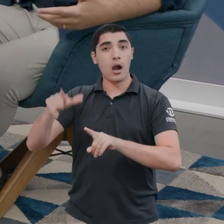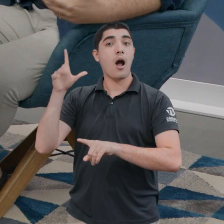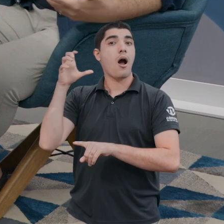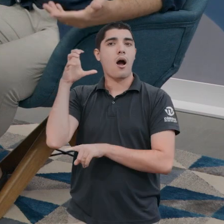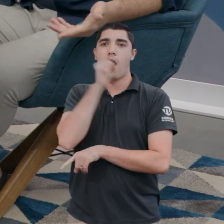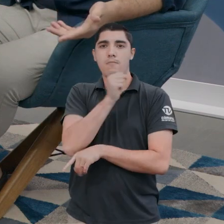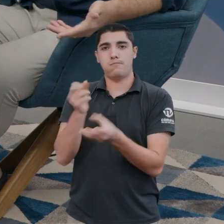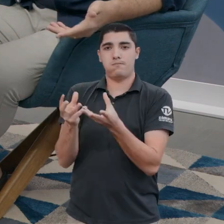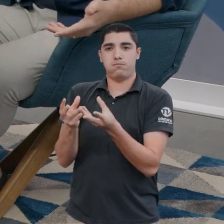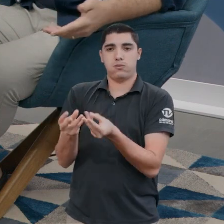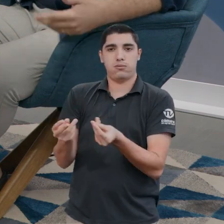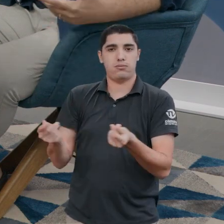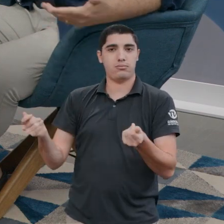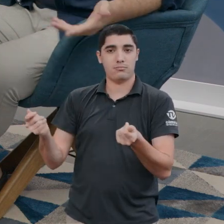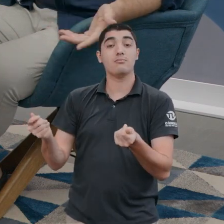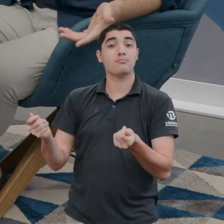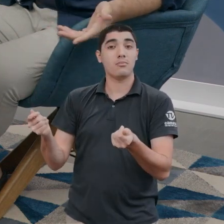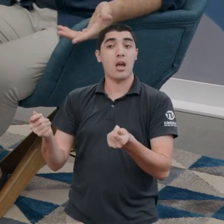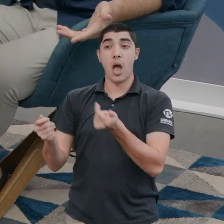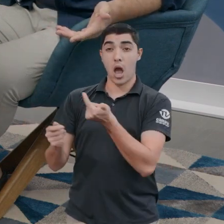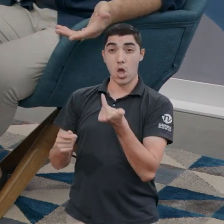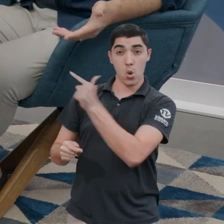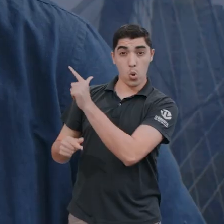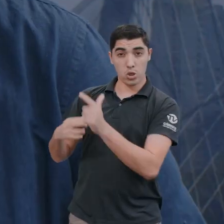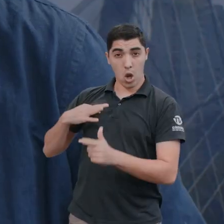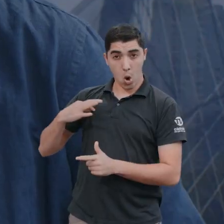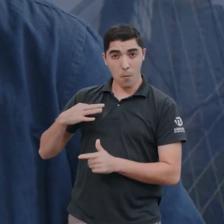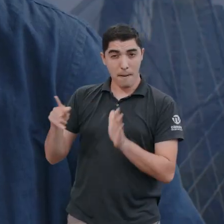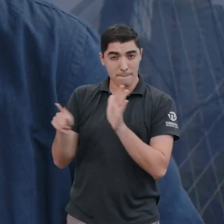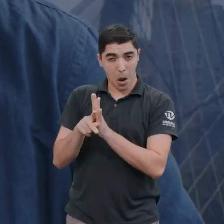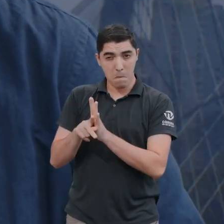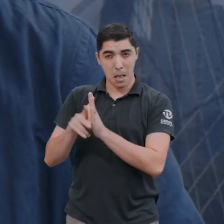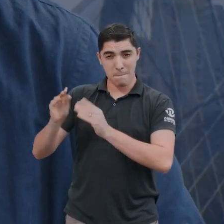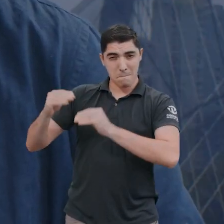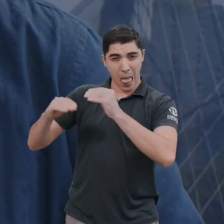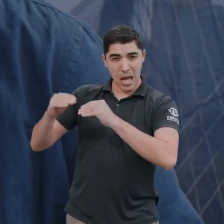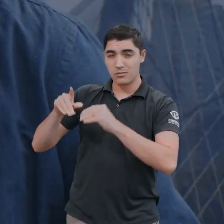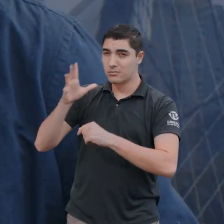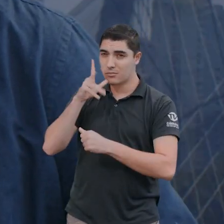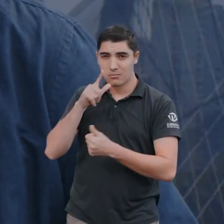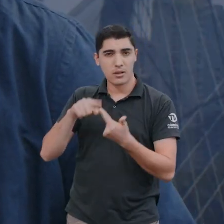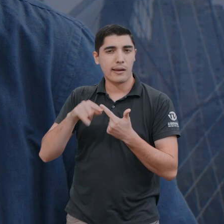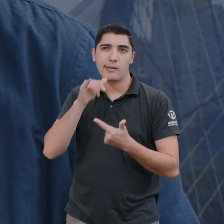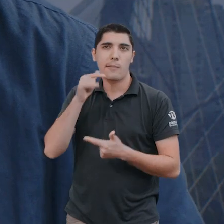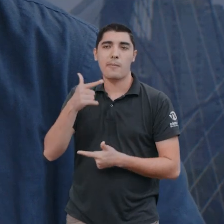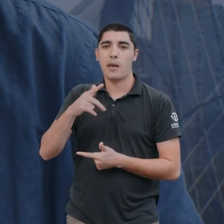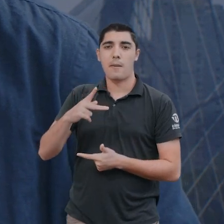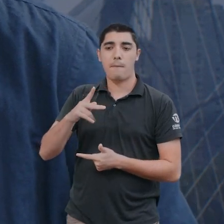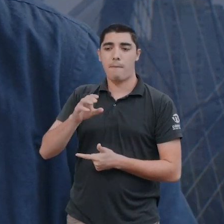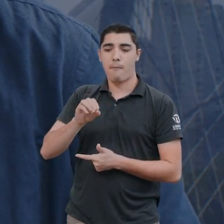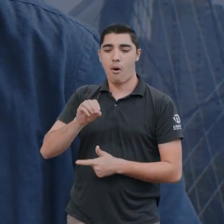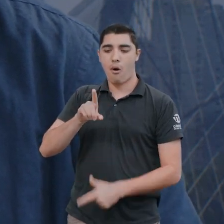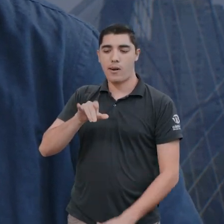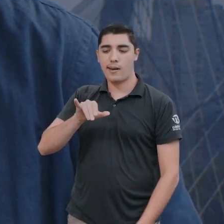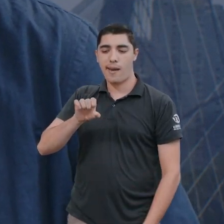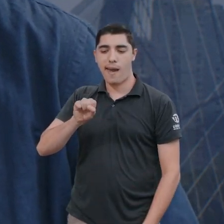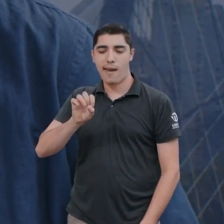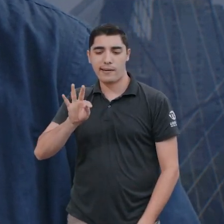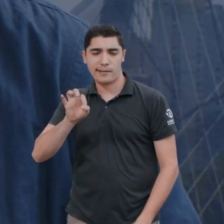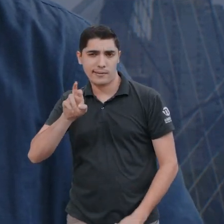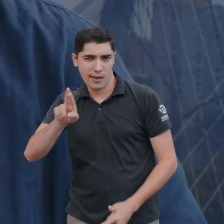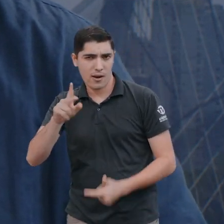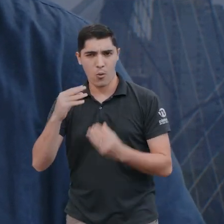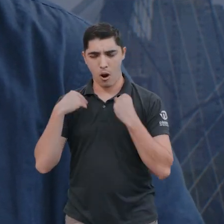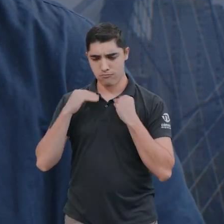desintegram muito mais rapidamente do que uma roupa feita de plástico, como o caso do poliéster, elastano,